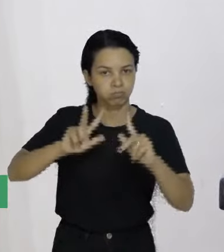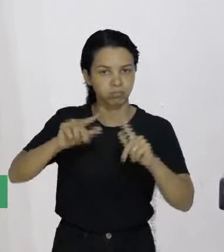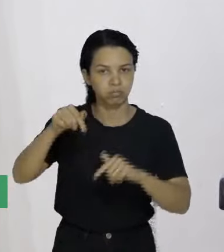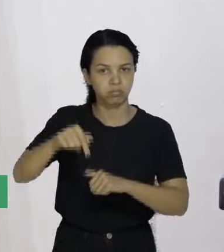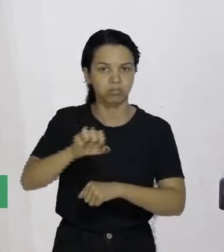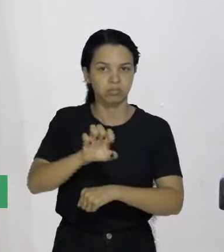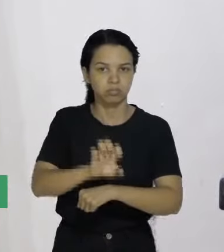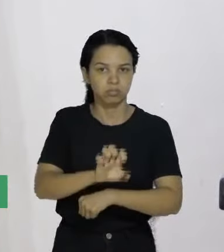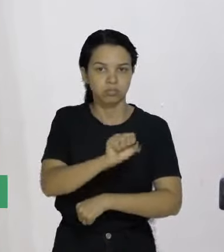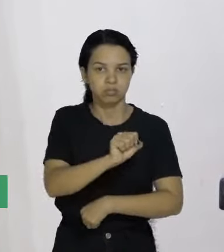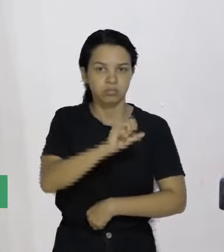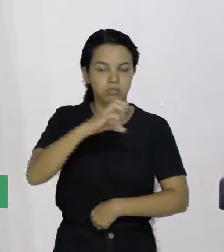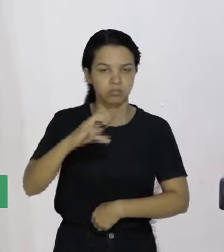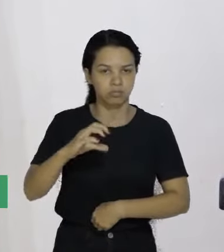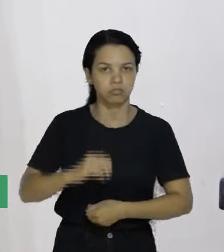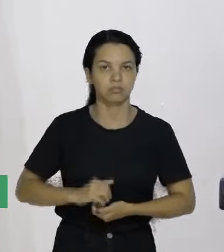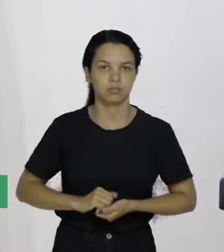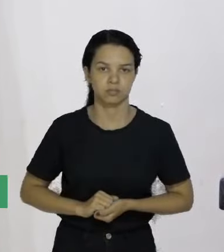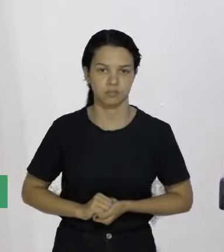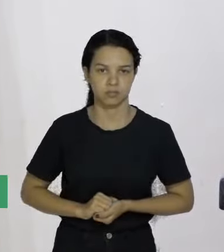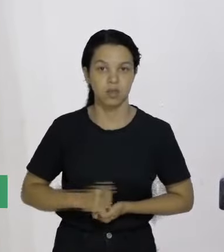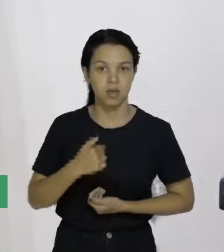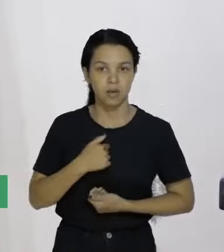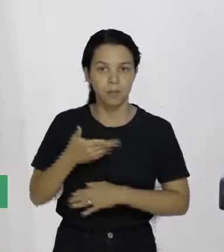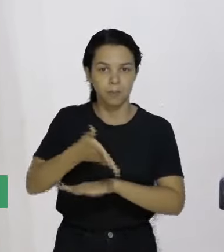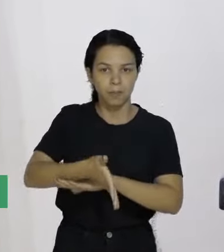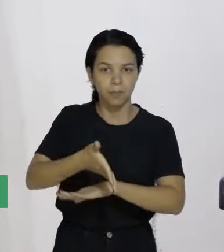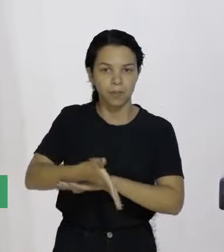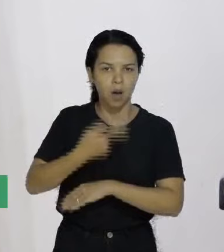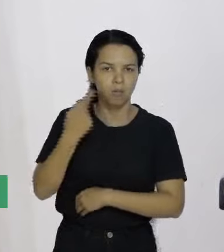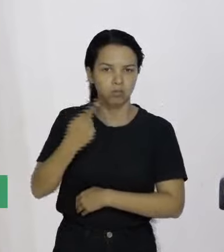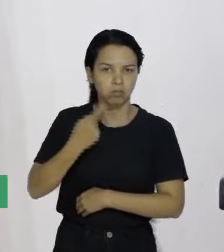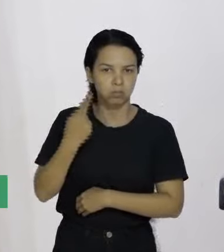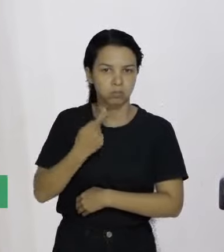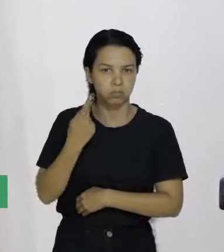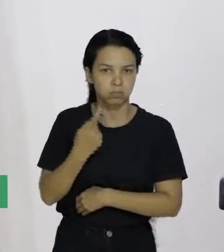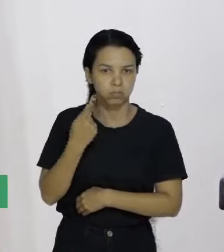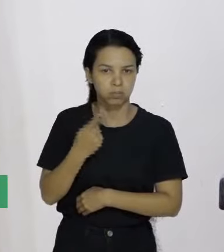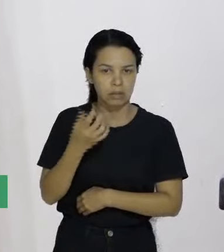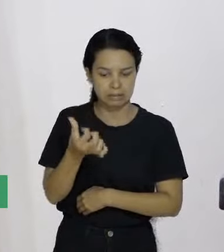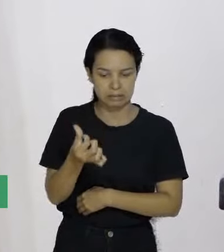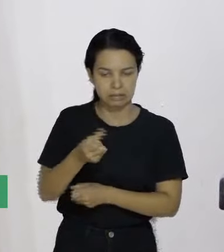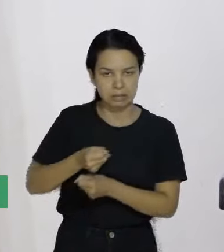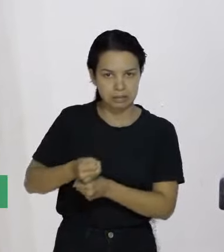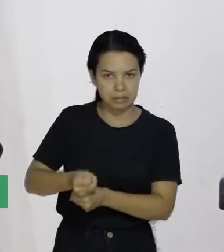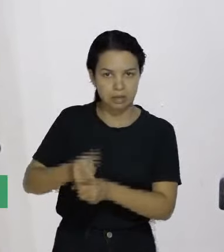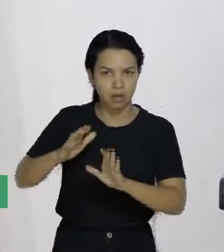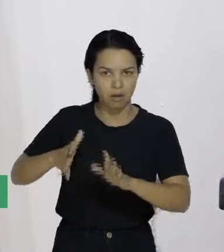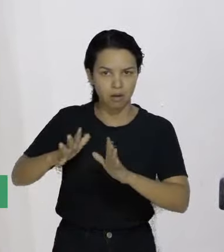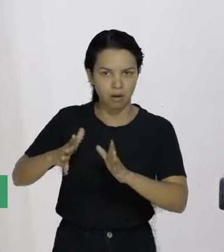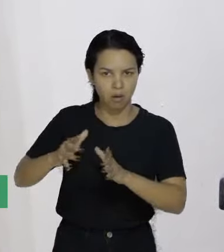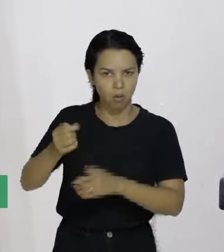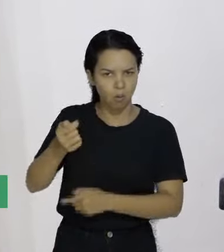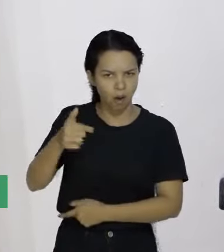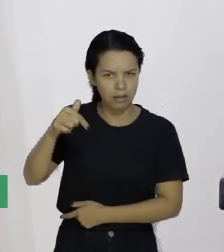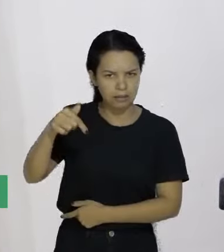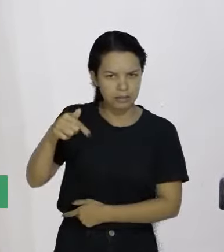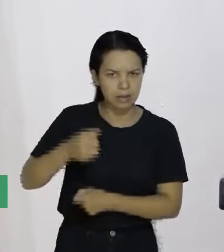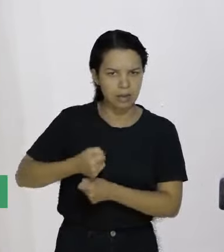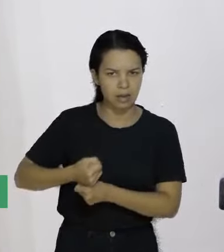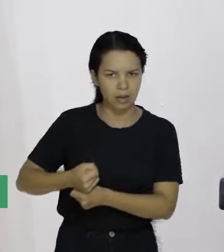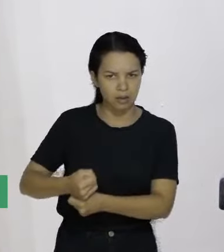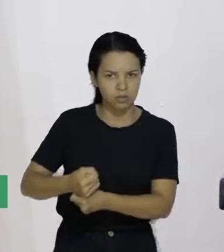Catarina Eu participo da política há seis anos quase sete anos não é tanto tempo